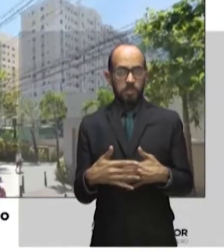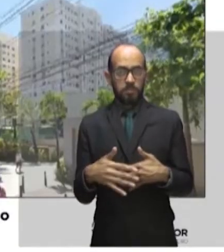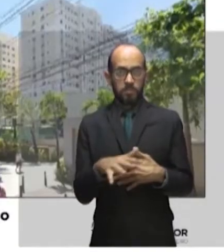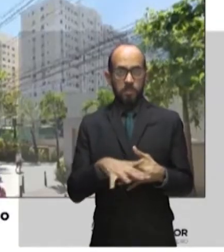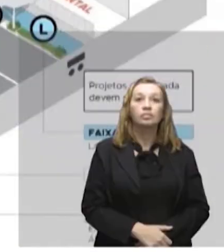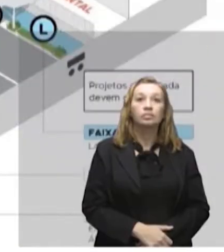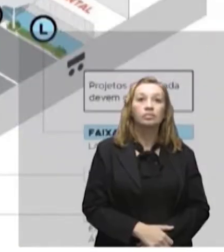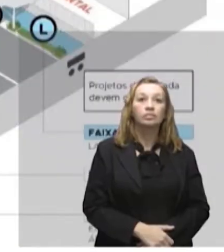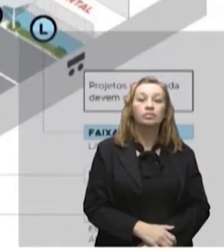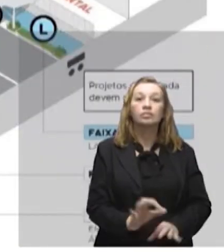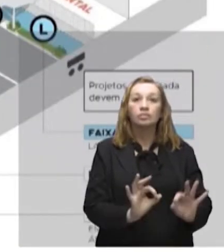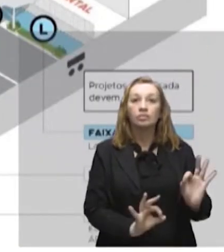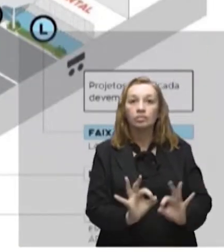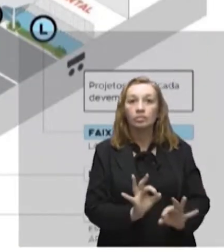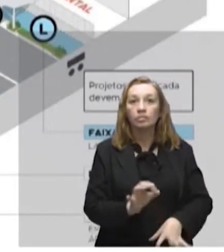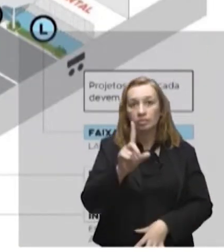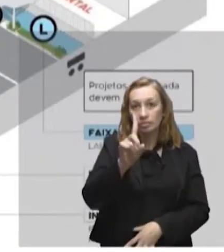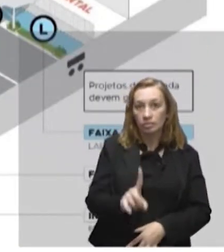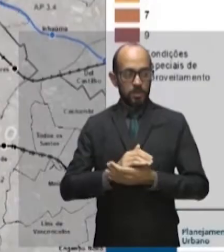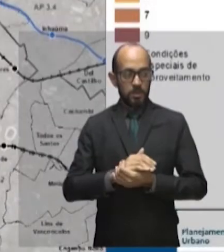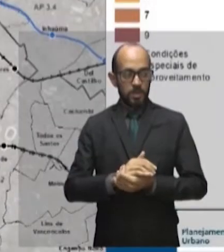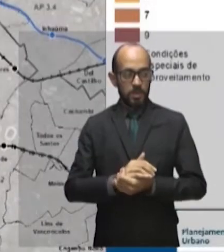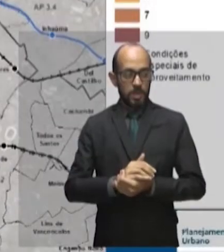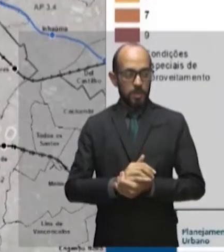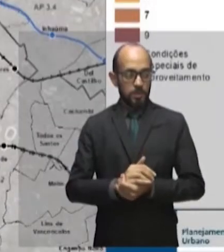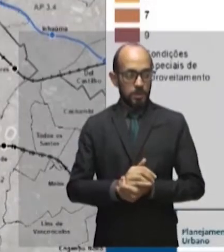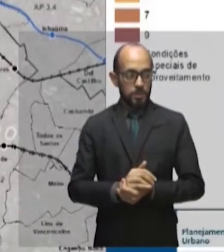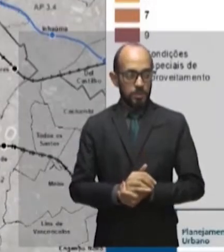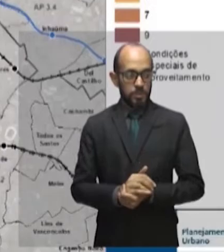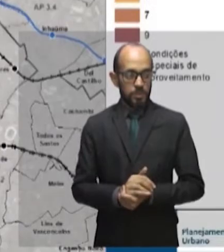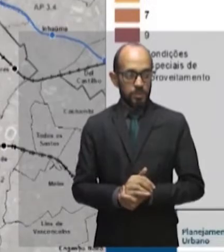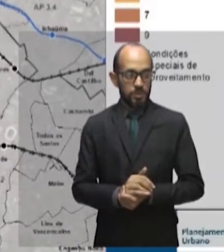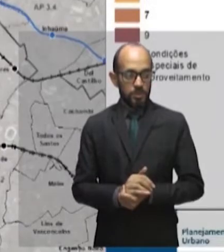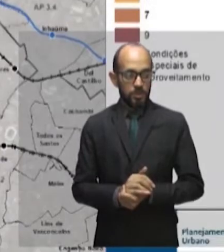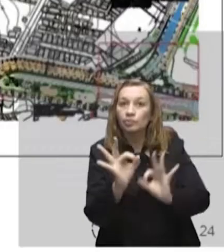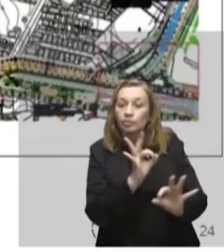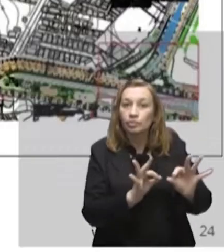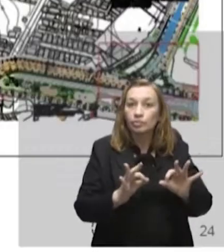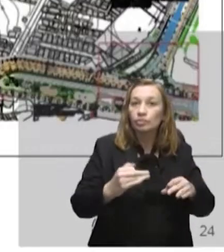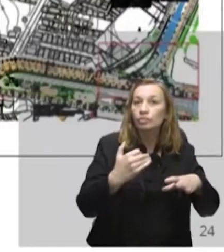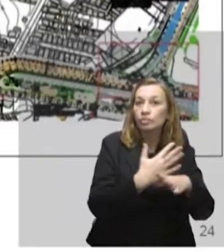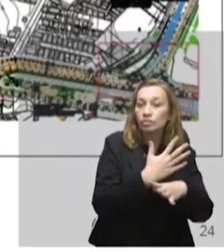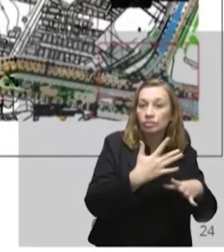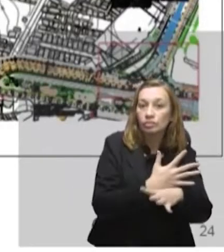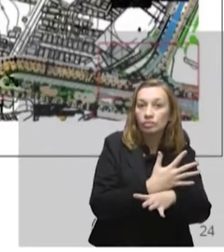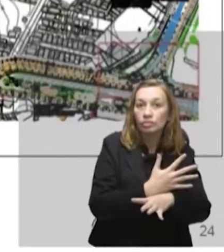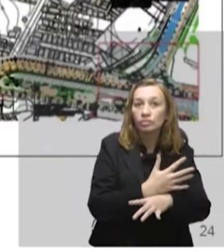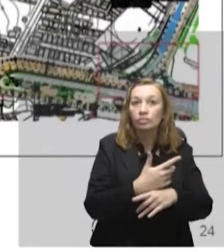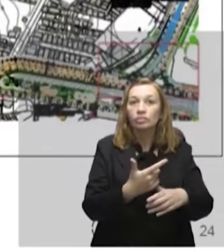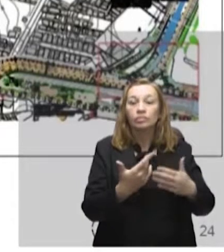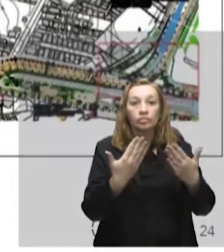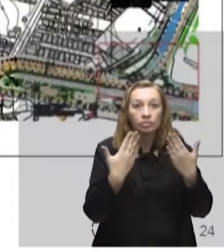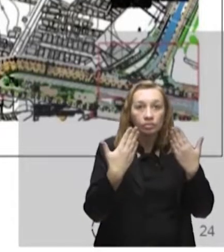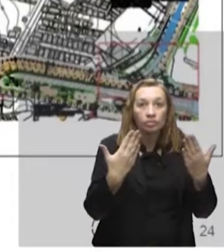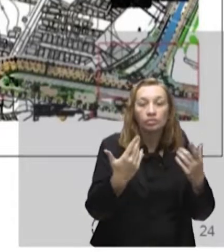número de pavimentos, com investimentos em determinadas áreas, inclusive na Avenida Brasil, com projetos para